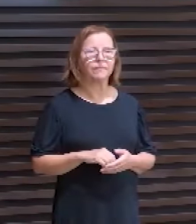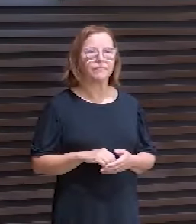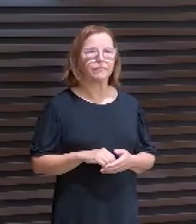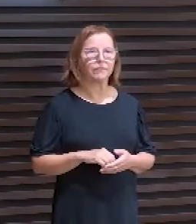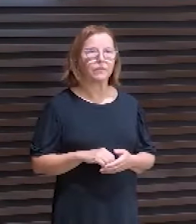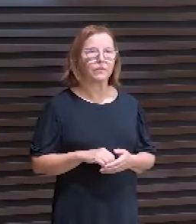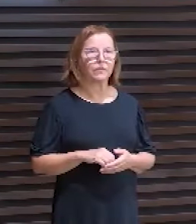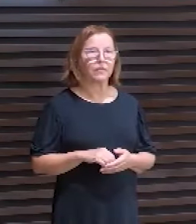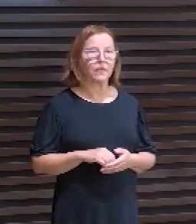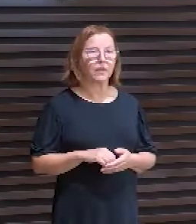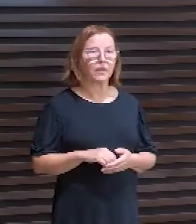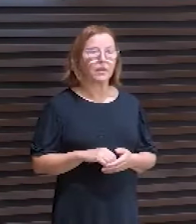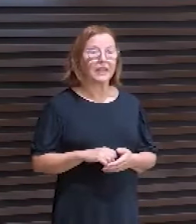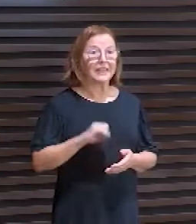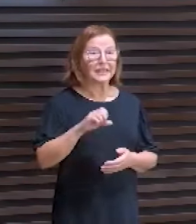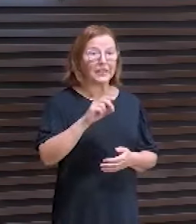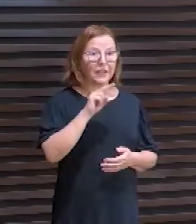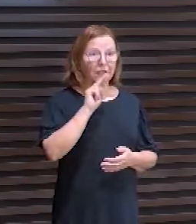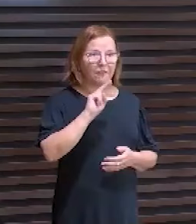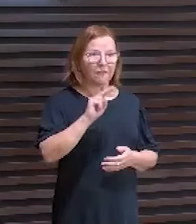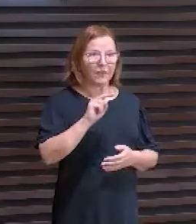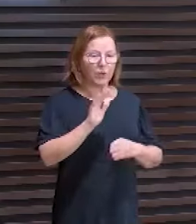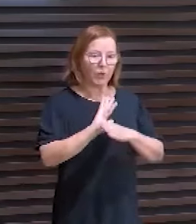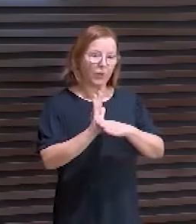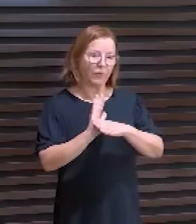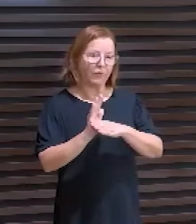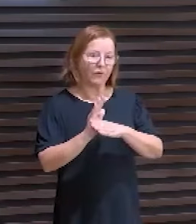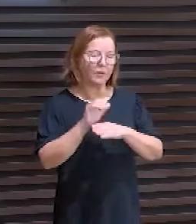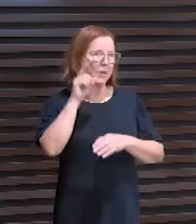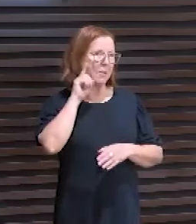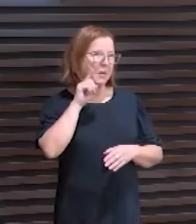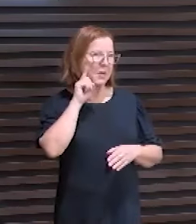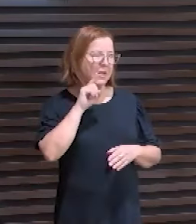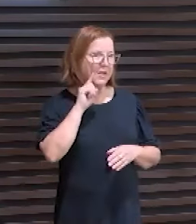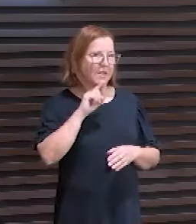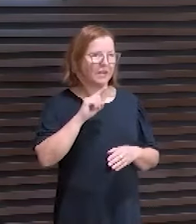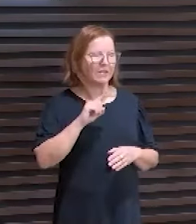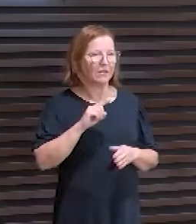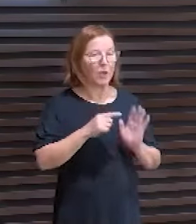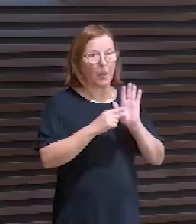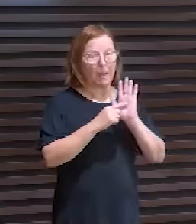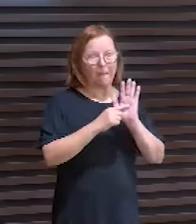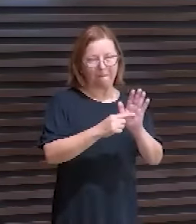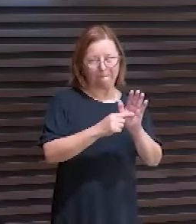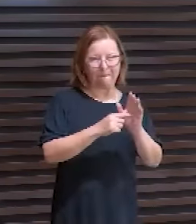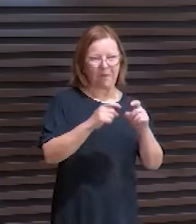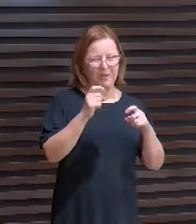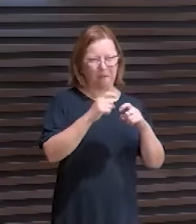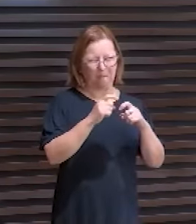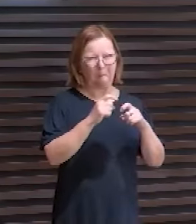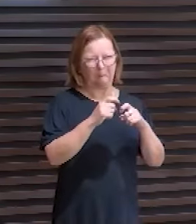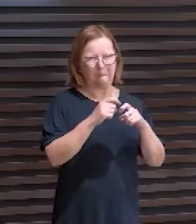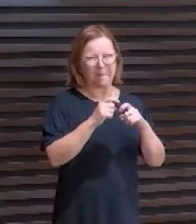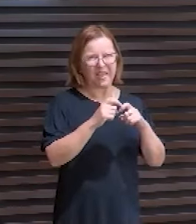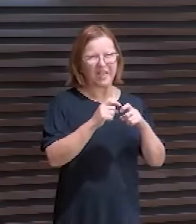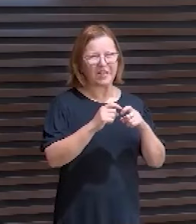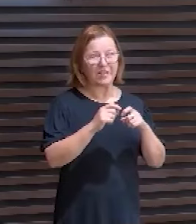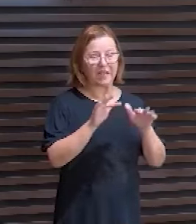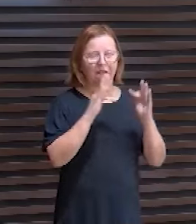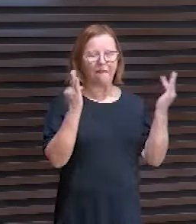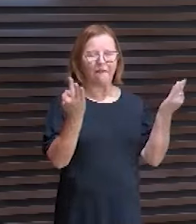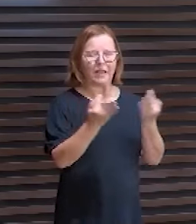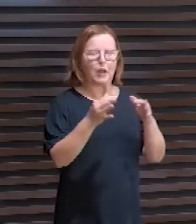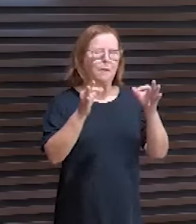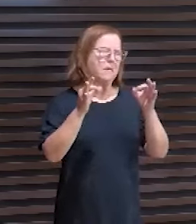americanos né eles têm um mito da família perfeita que que é família perfeita Família Perfeita é aquela que